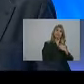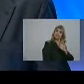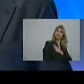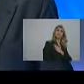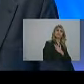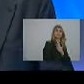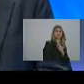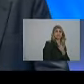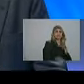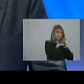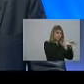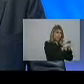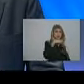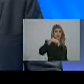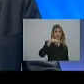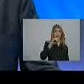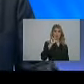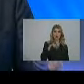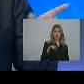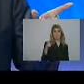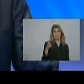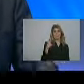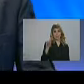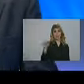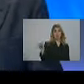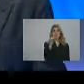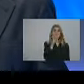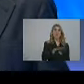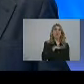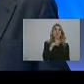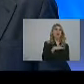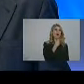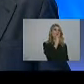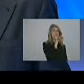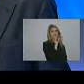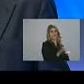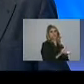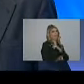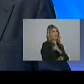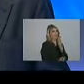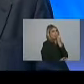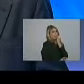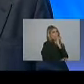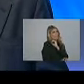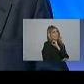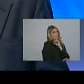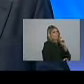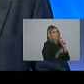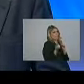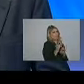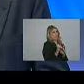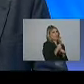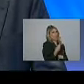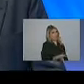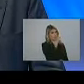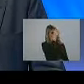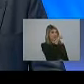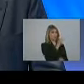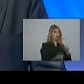para dizer ao Molon, o Pedro Paulo não teve a coragem de dizer a verdade sobre as finanças do município. E você fez